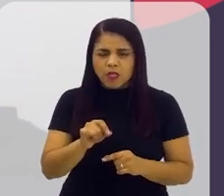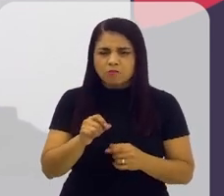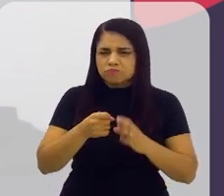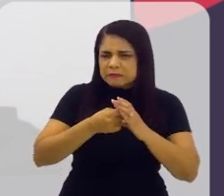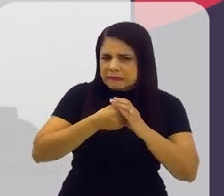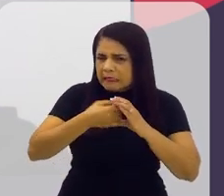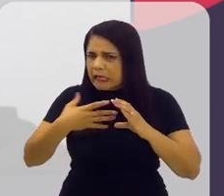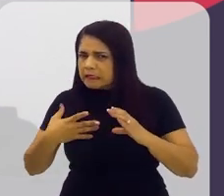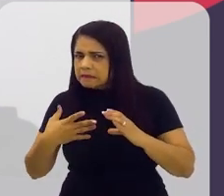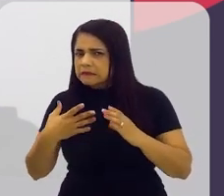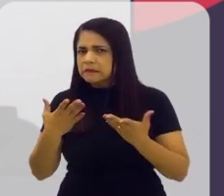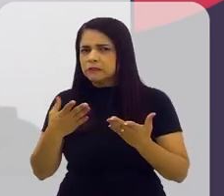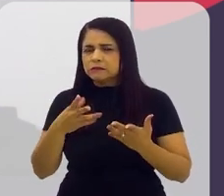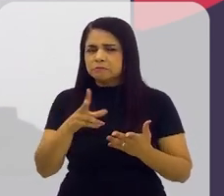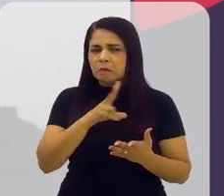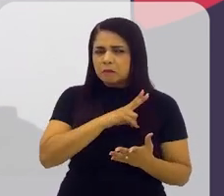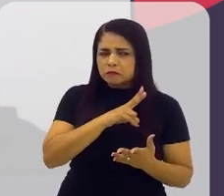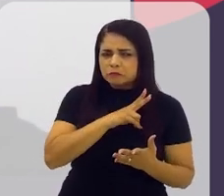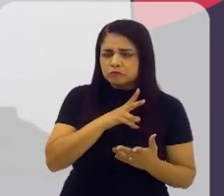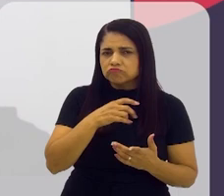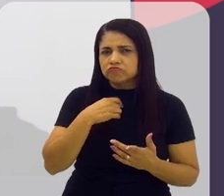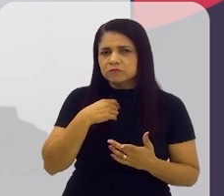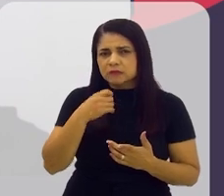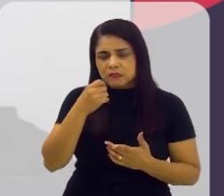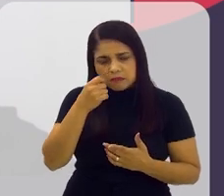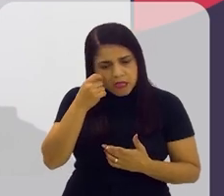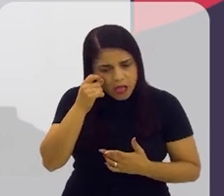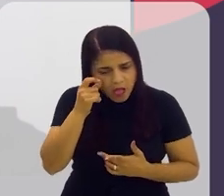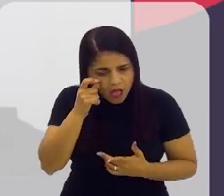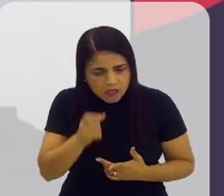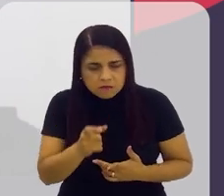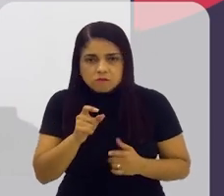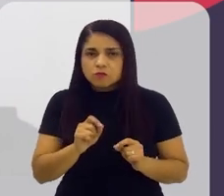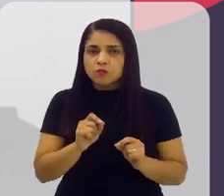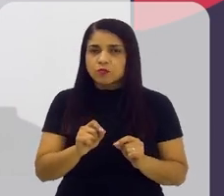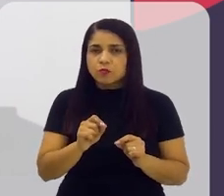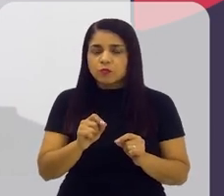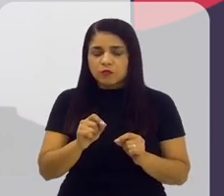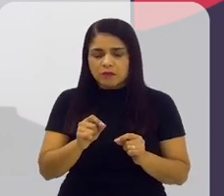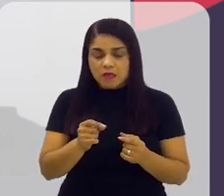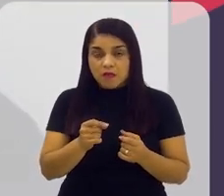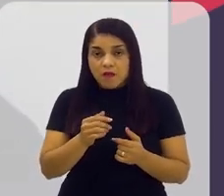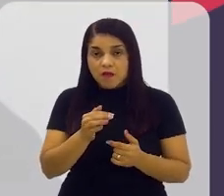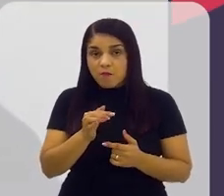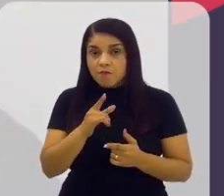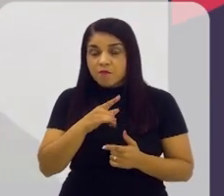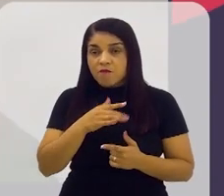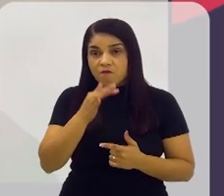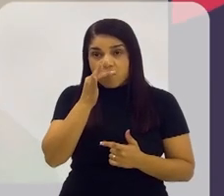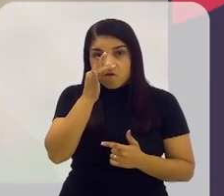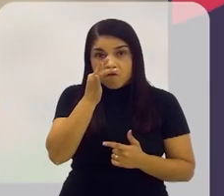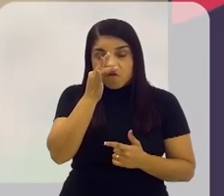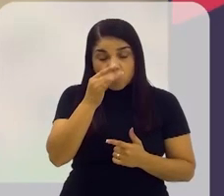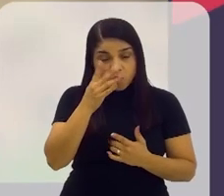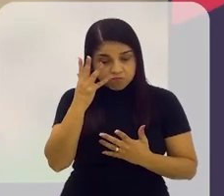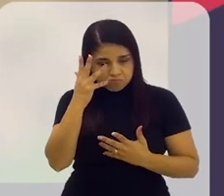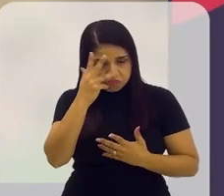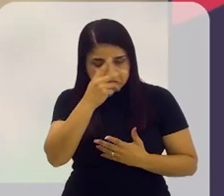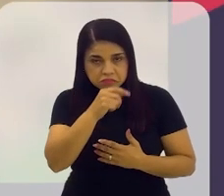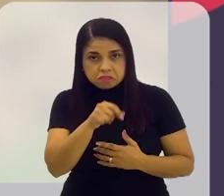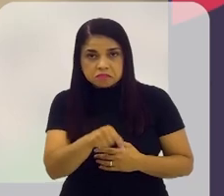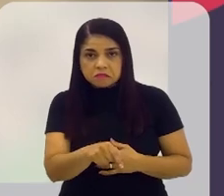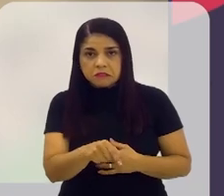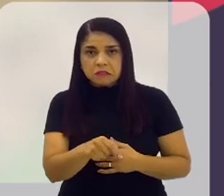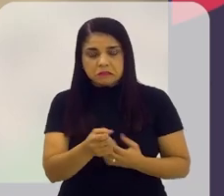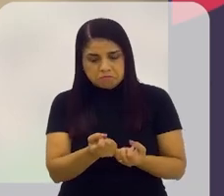Alguma particularidade, alguma característica te chamou a atenção? O que Acho que foi? de cara, assim, o que chama muita atenção é que ela é uma planta muito